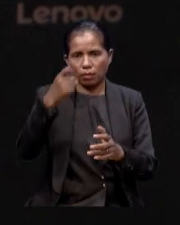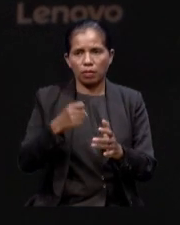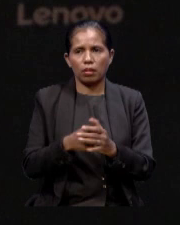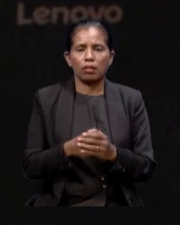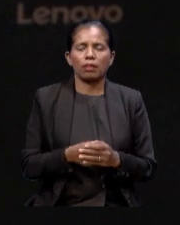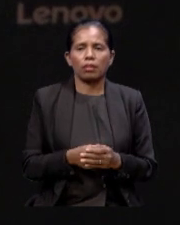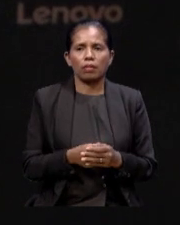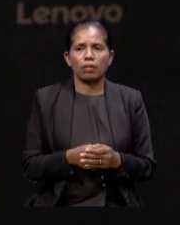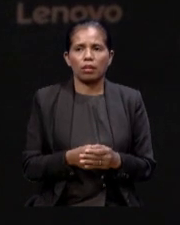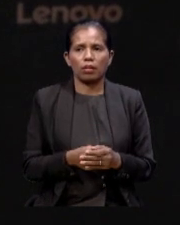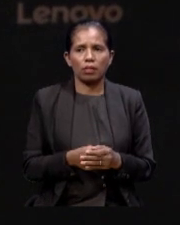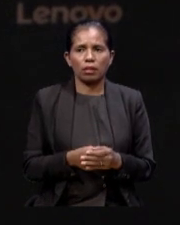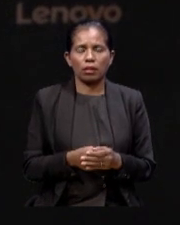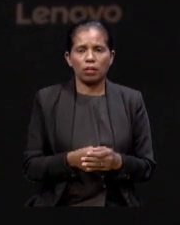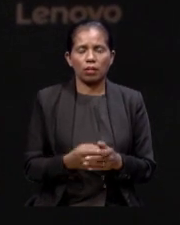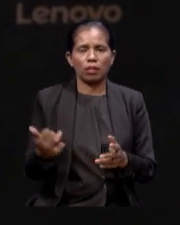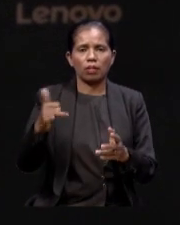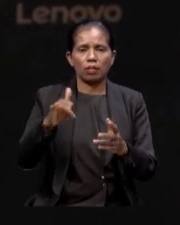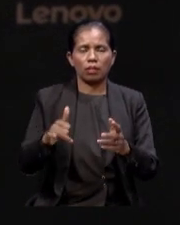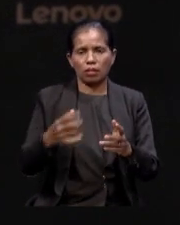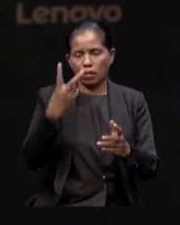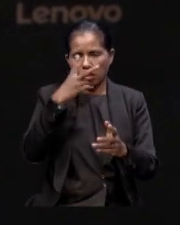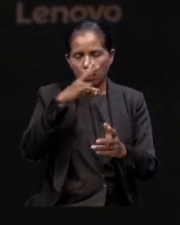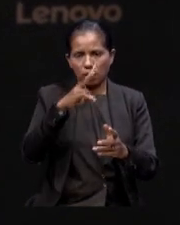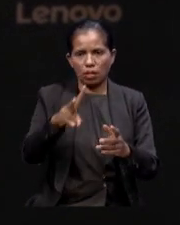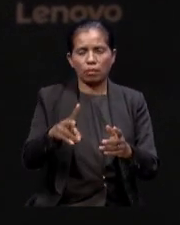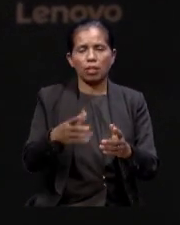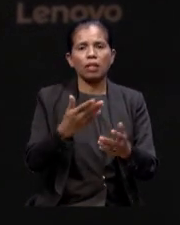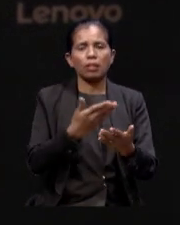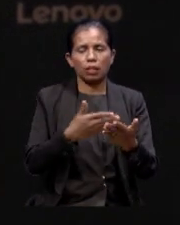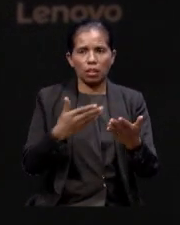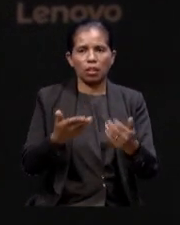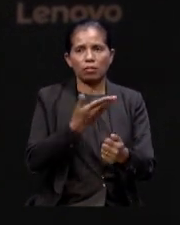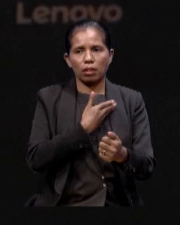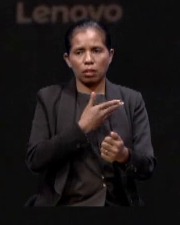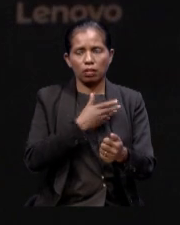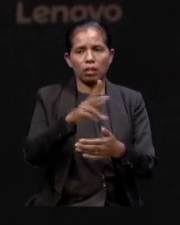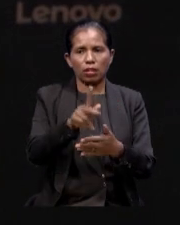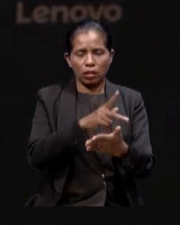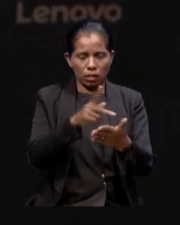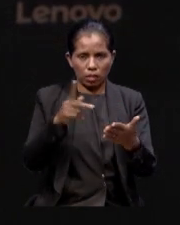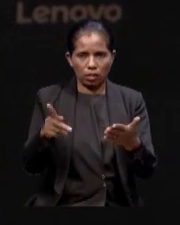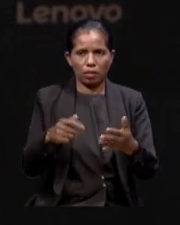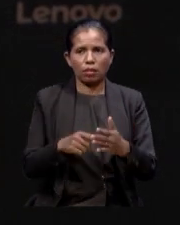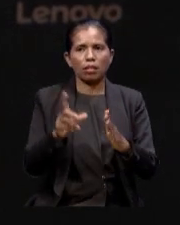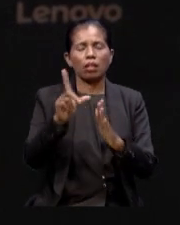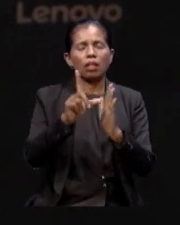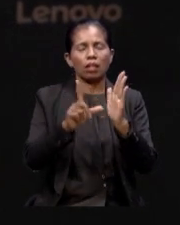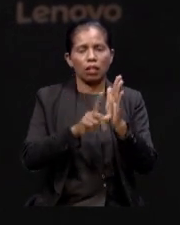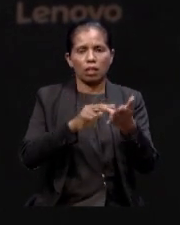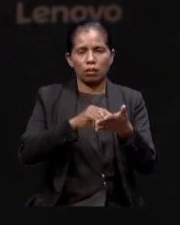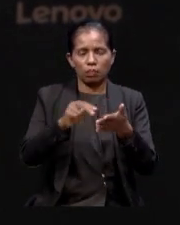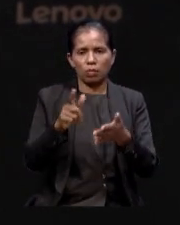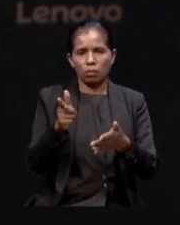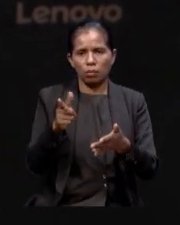tamba be na saída da nene ba ele liga ba be preso né né crime categoria crime decreto lei número